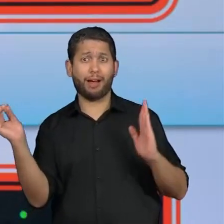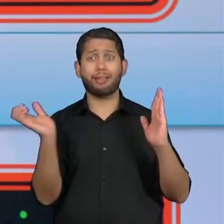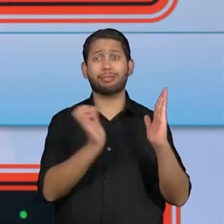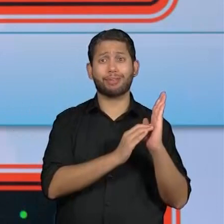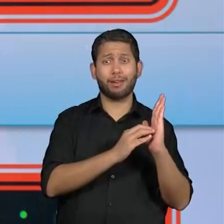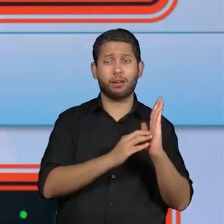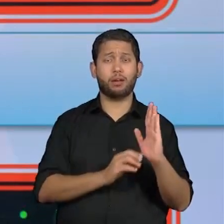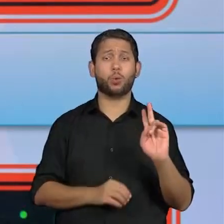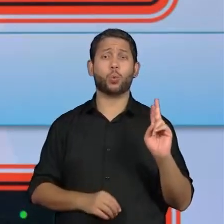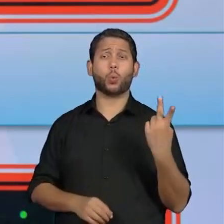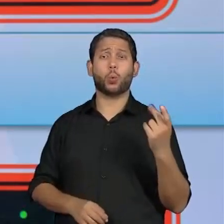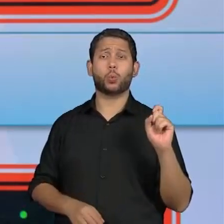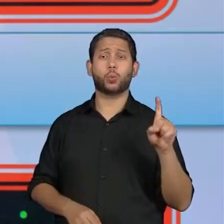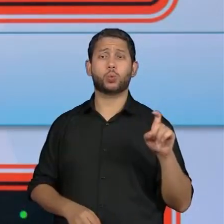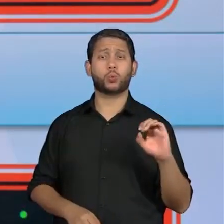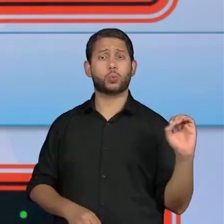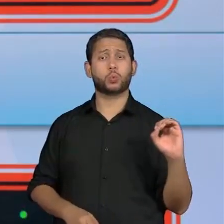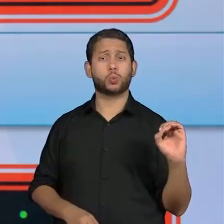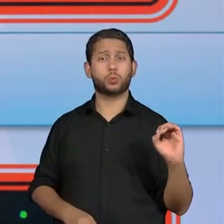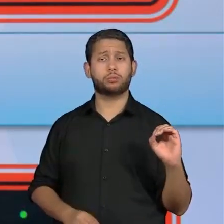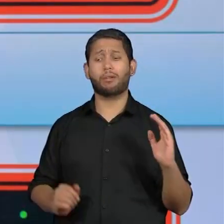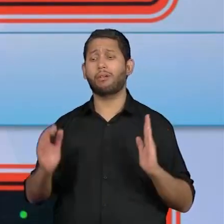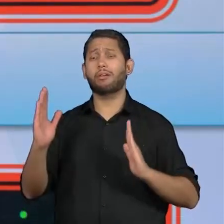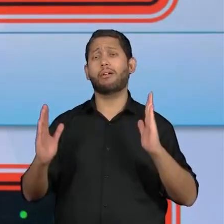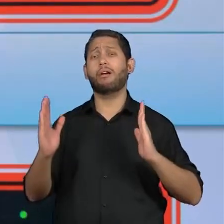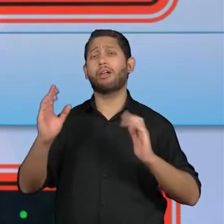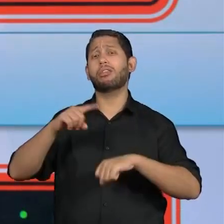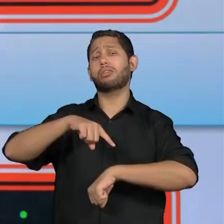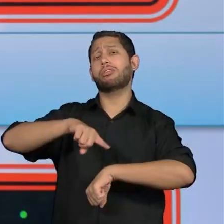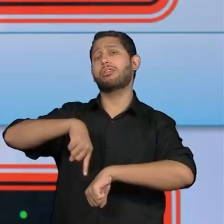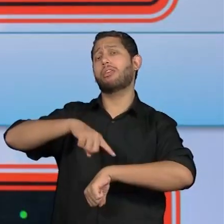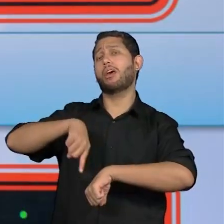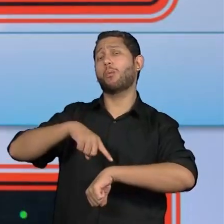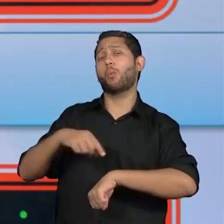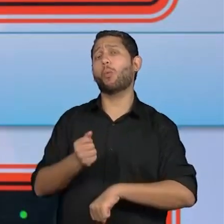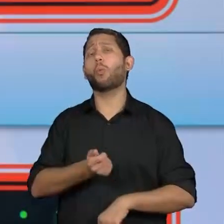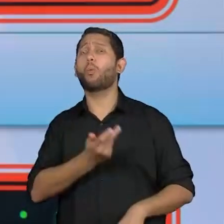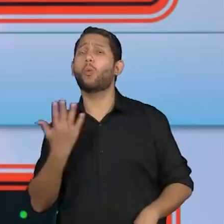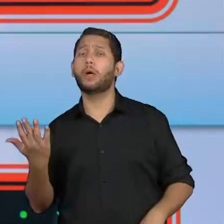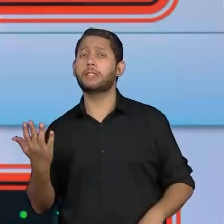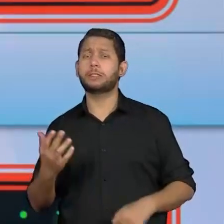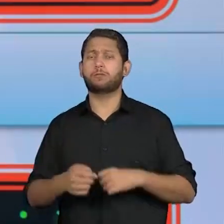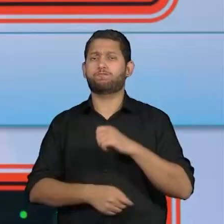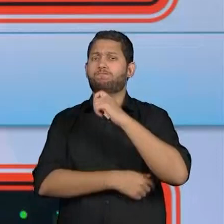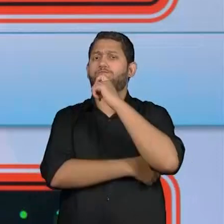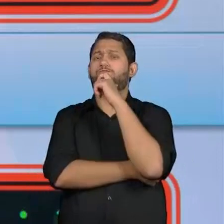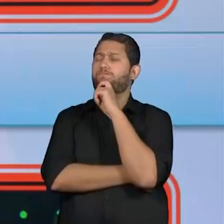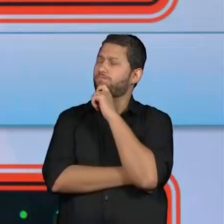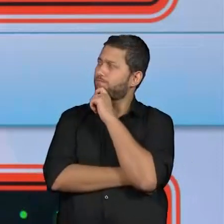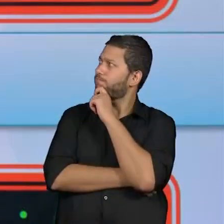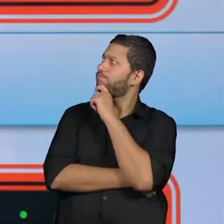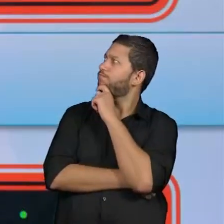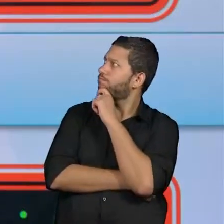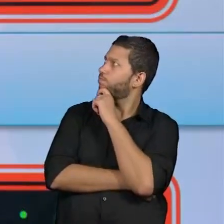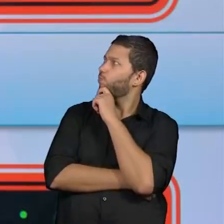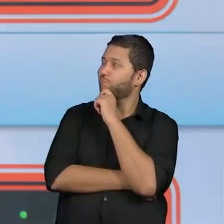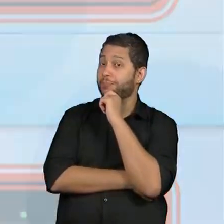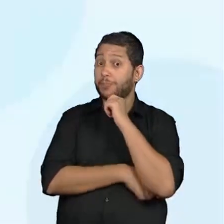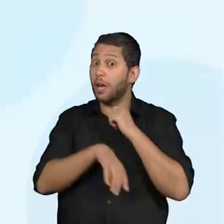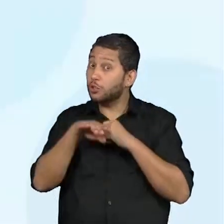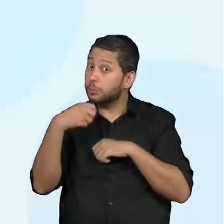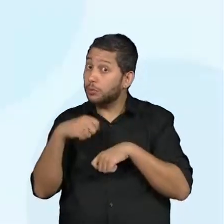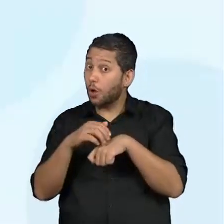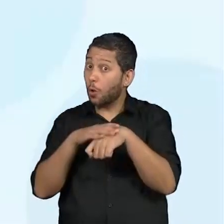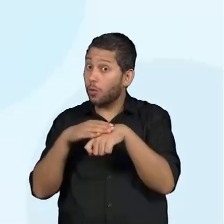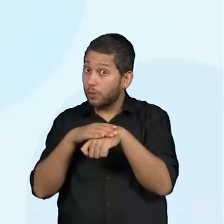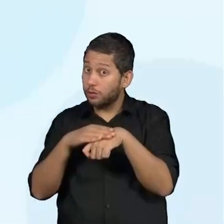relógio e o segundo relógio? E aí, a gente precisa conversar sobre algumas coisas, e eu vou demonstrar aqui no